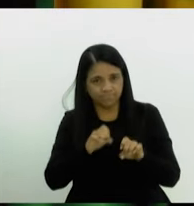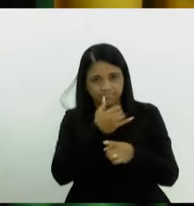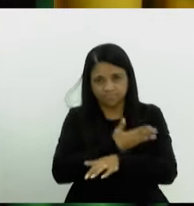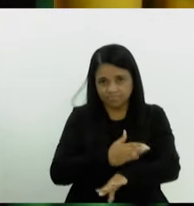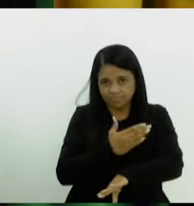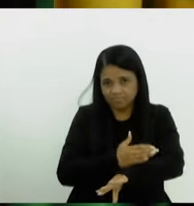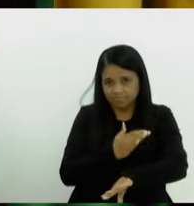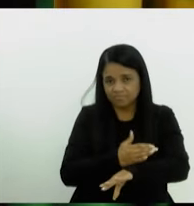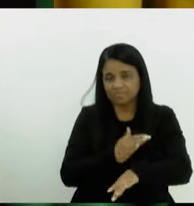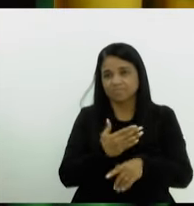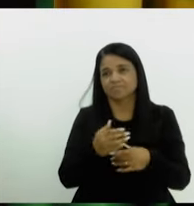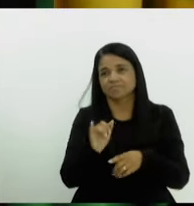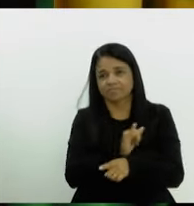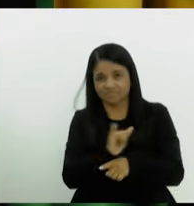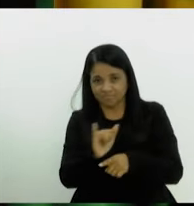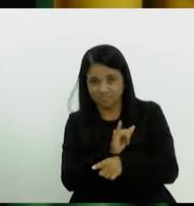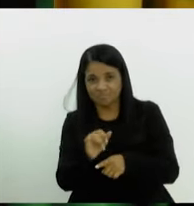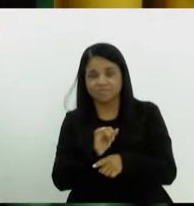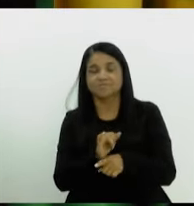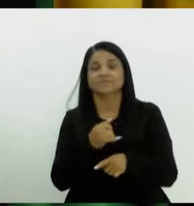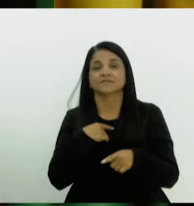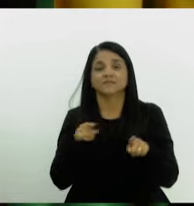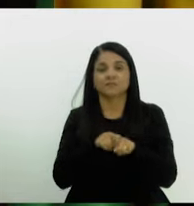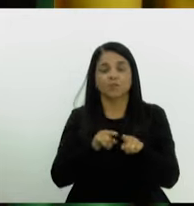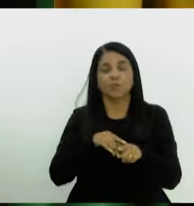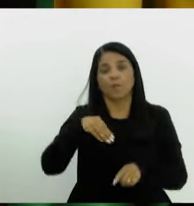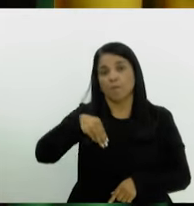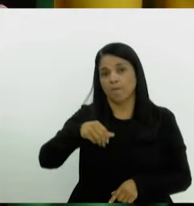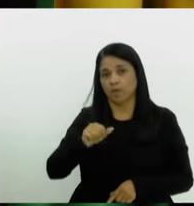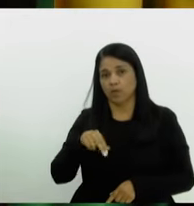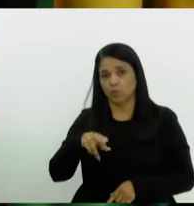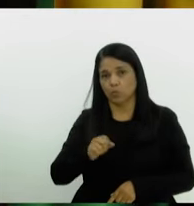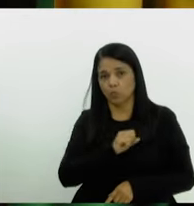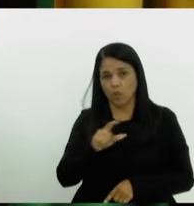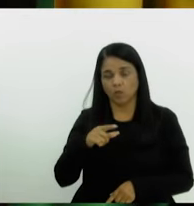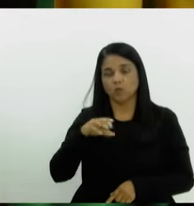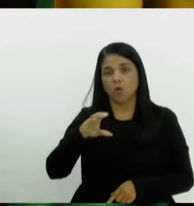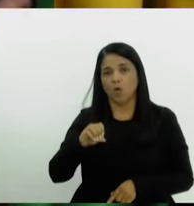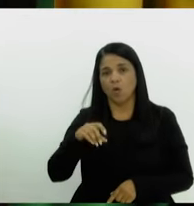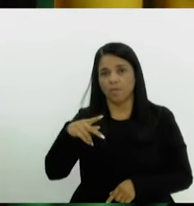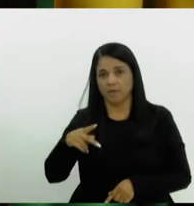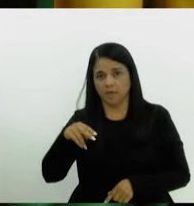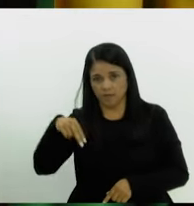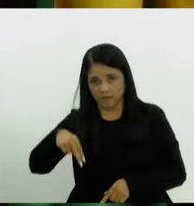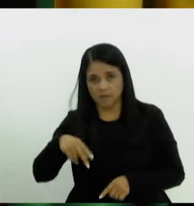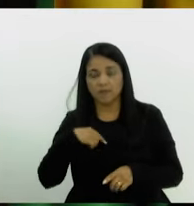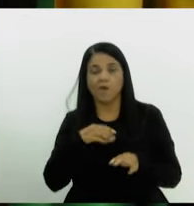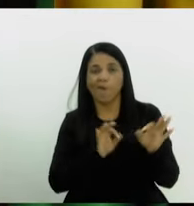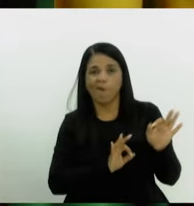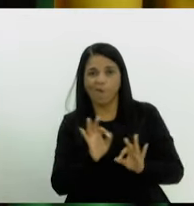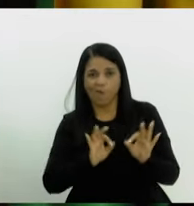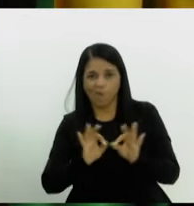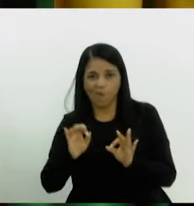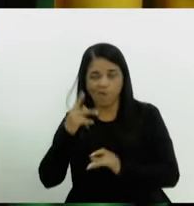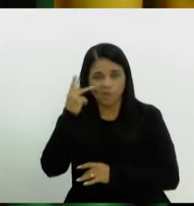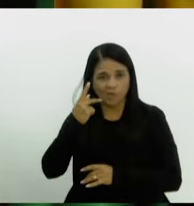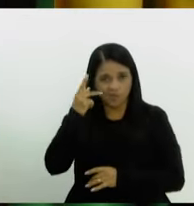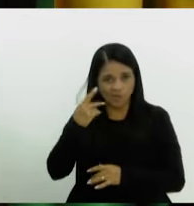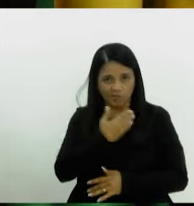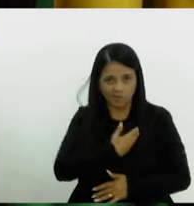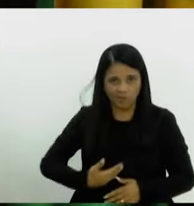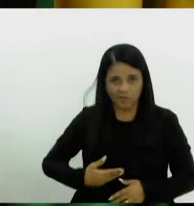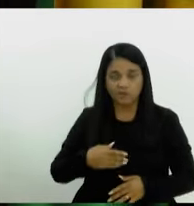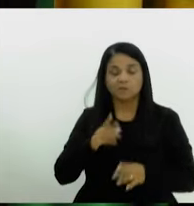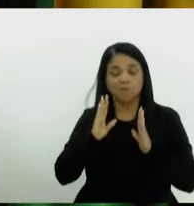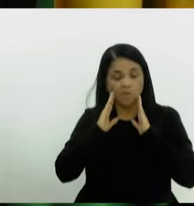posso estar falando um pouquinho rápido também temos o manual de criação da opm como nós chamamos organismos de política de políticas públicas